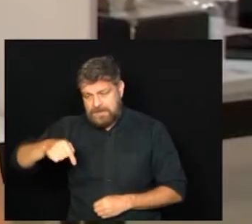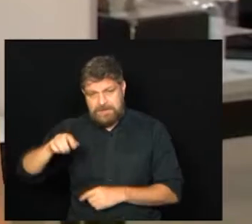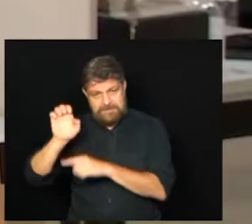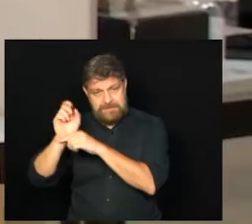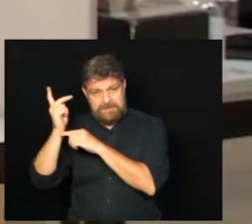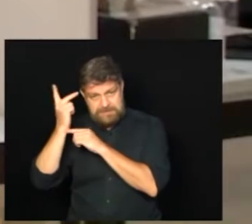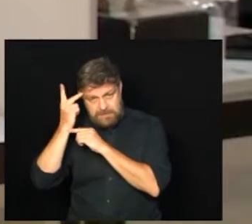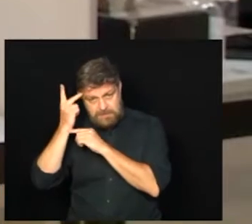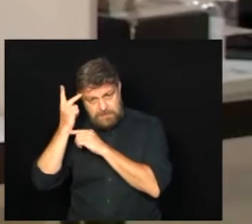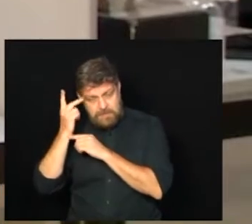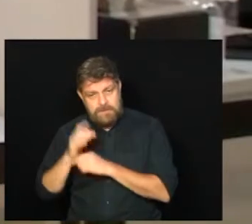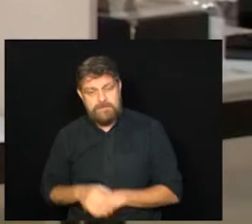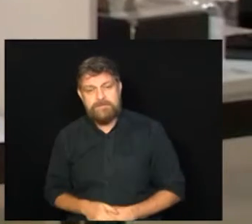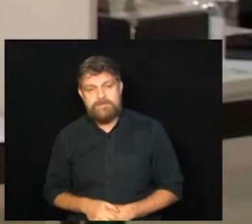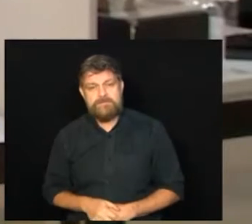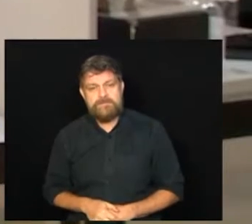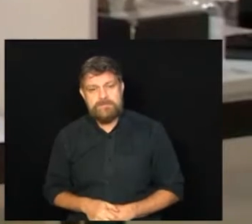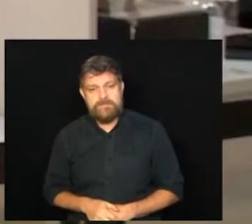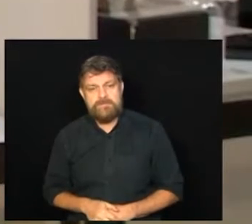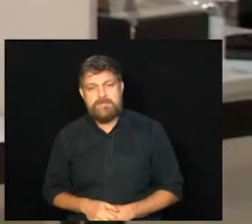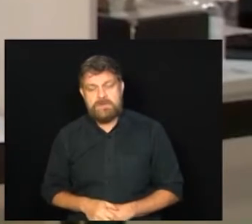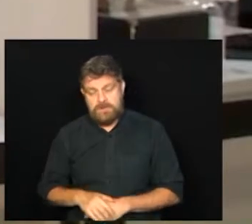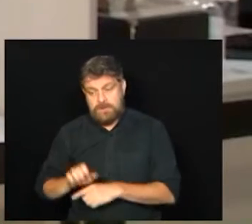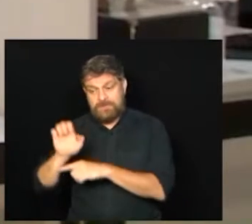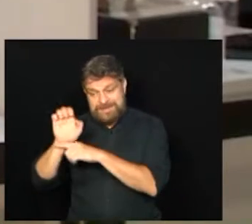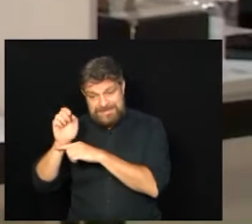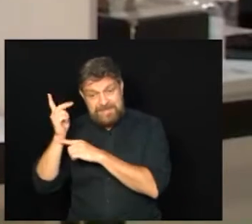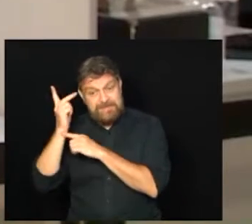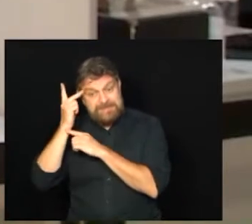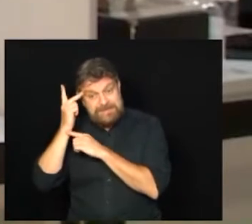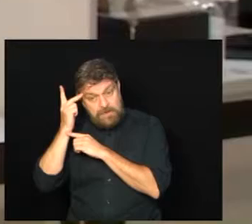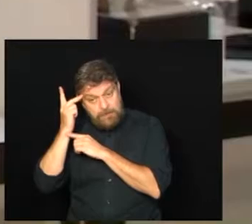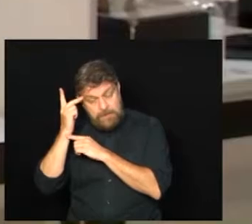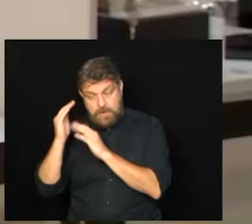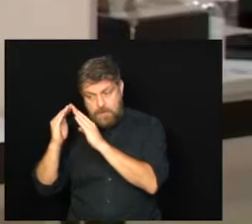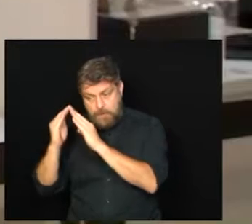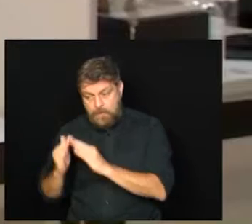isso? Isso, a pessoa tem que residir no estado de São Paulo por 2 anos.